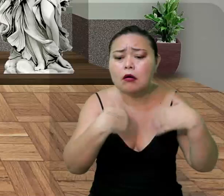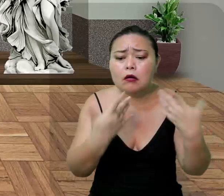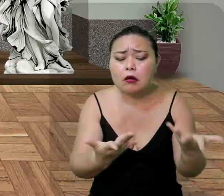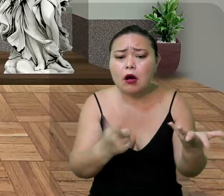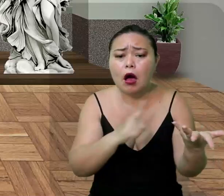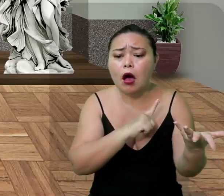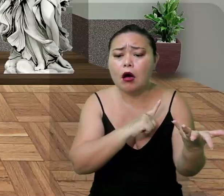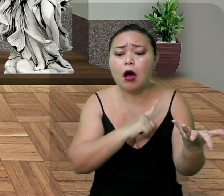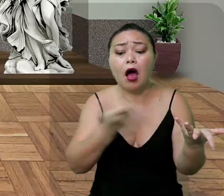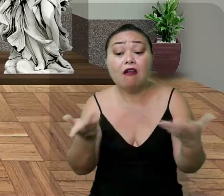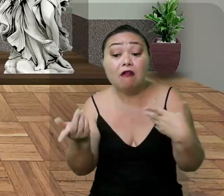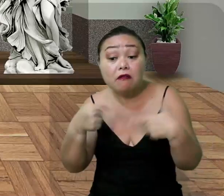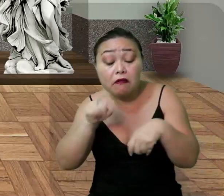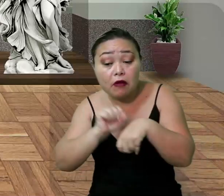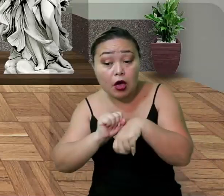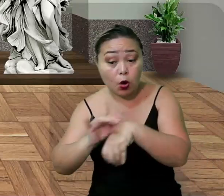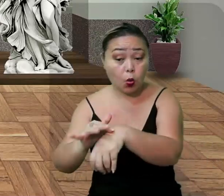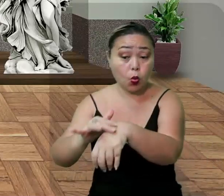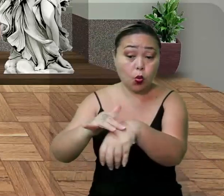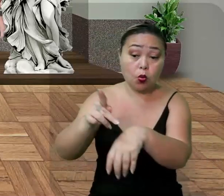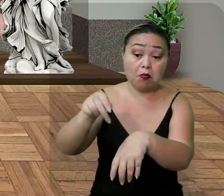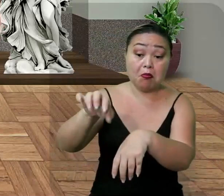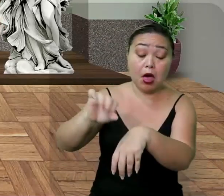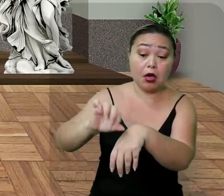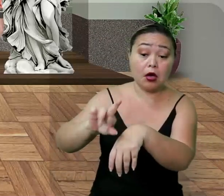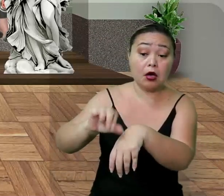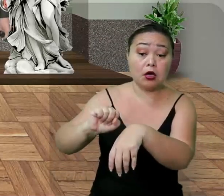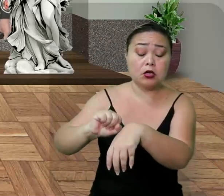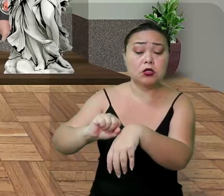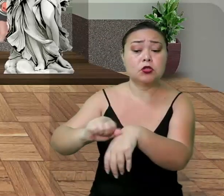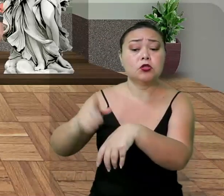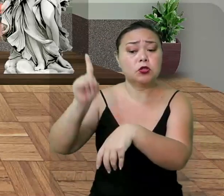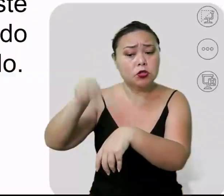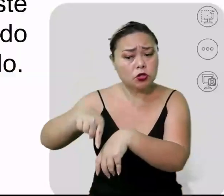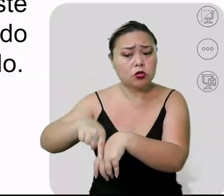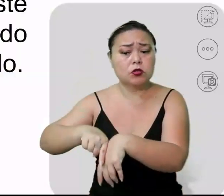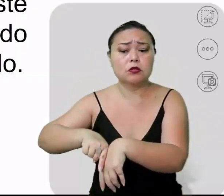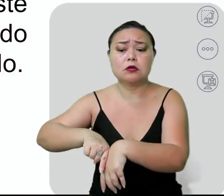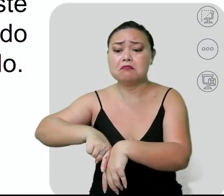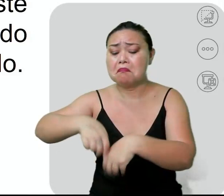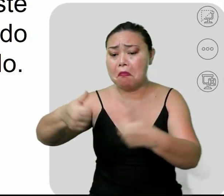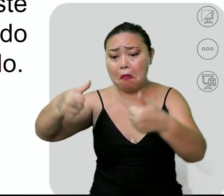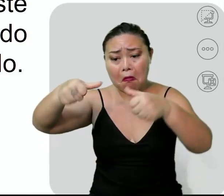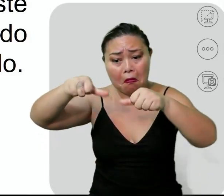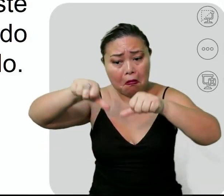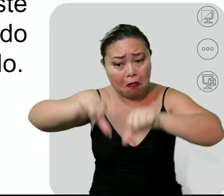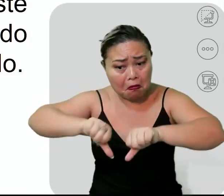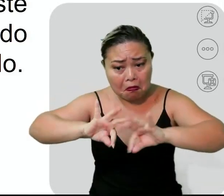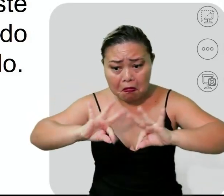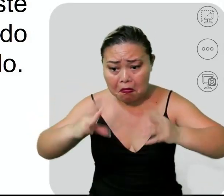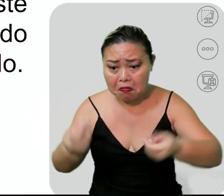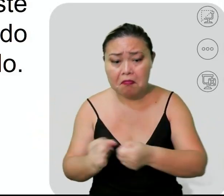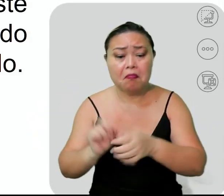Aí, vem a peste, esculhamba tudo. Veja o que foi a peste negra.